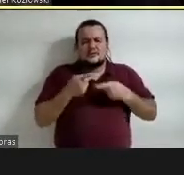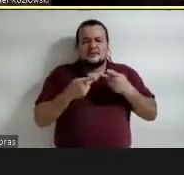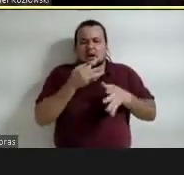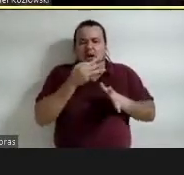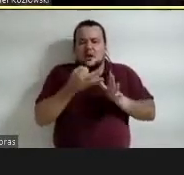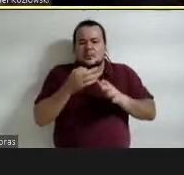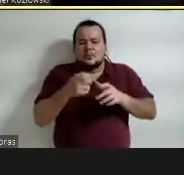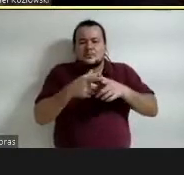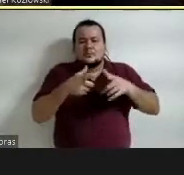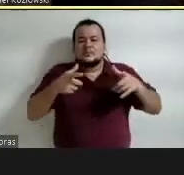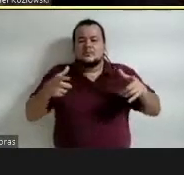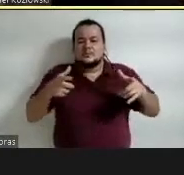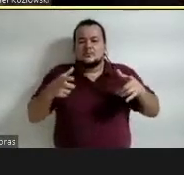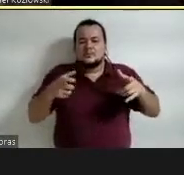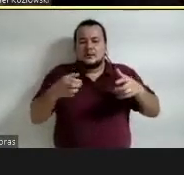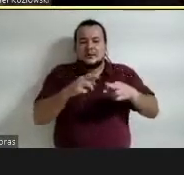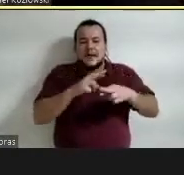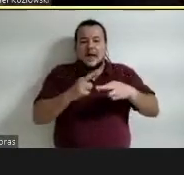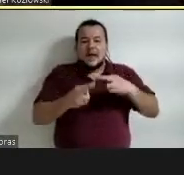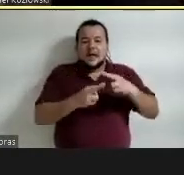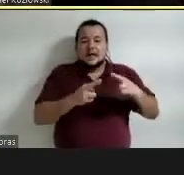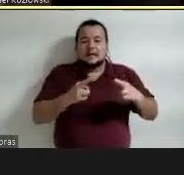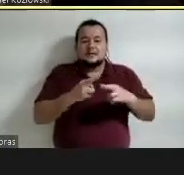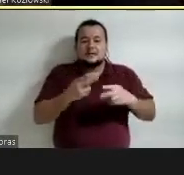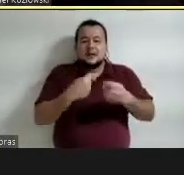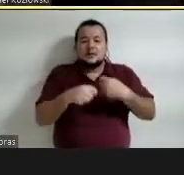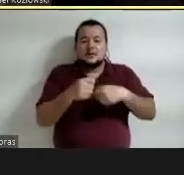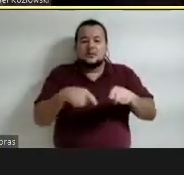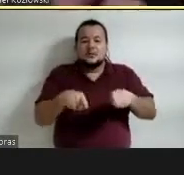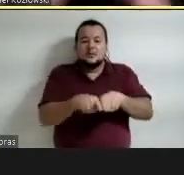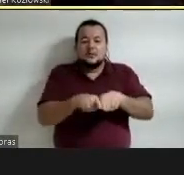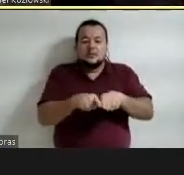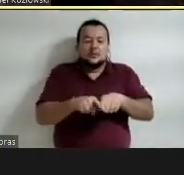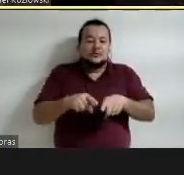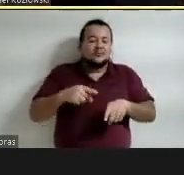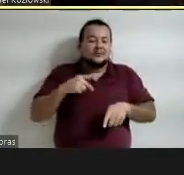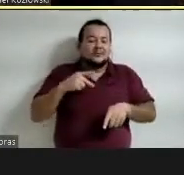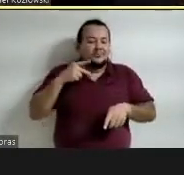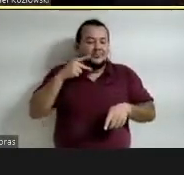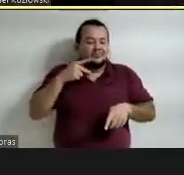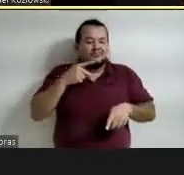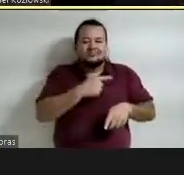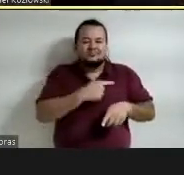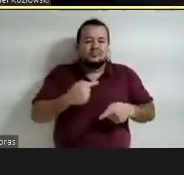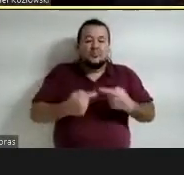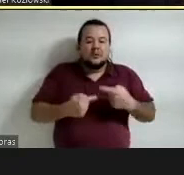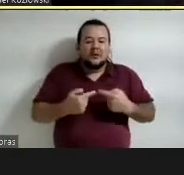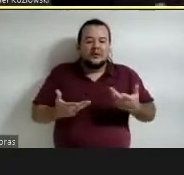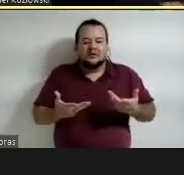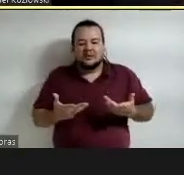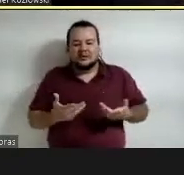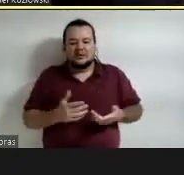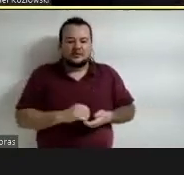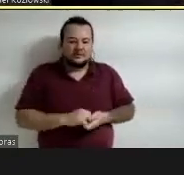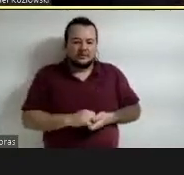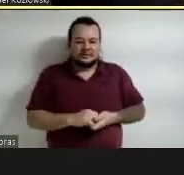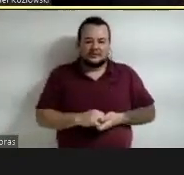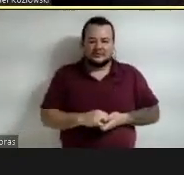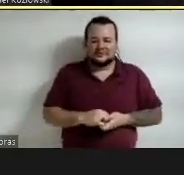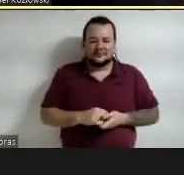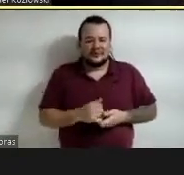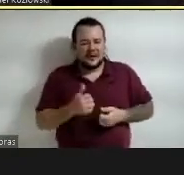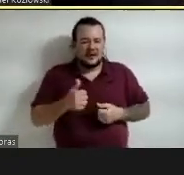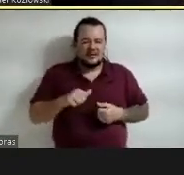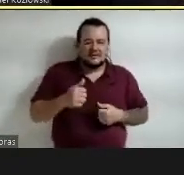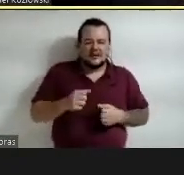de expansão das redes econômicas e políticas para a totalidade do espaço do mundo. Eles analisam o poder e a